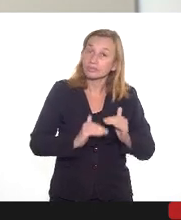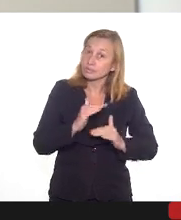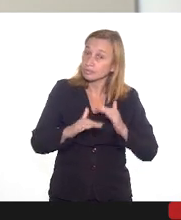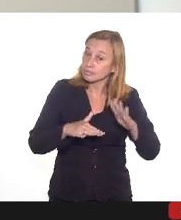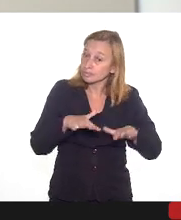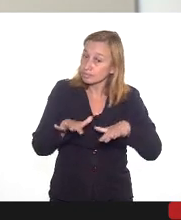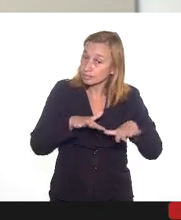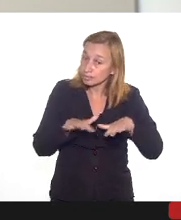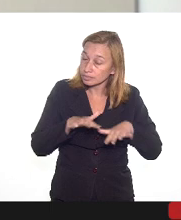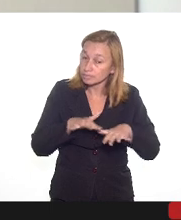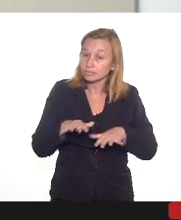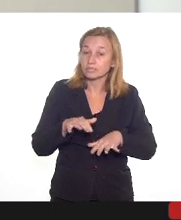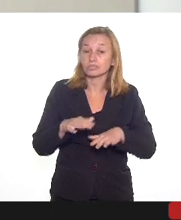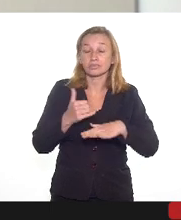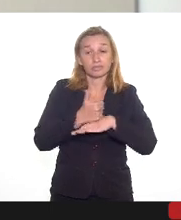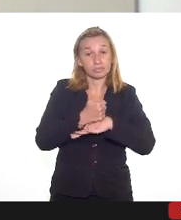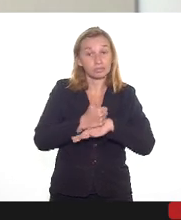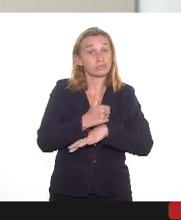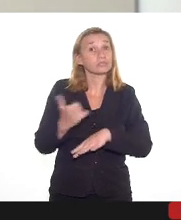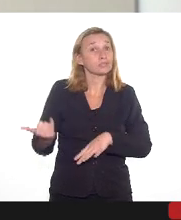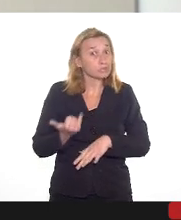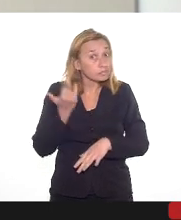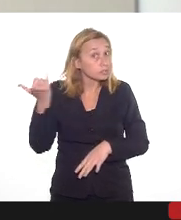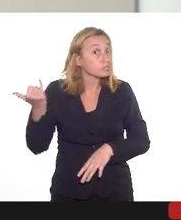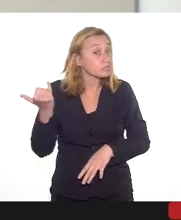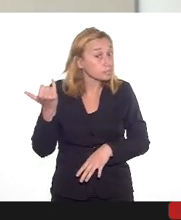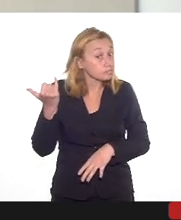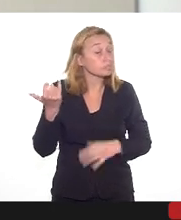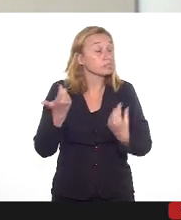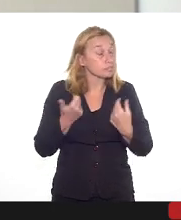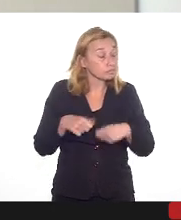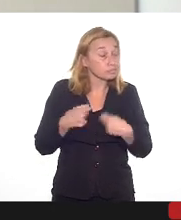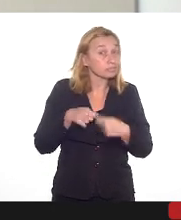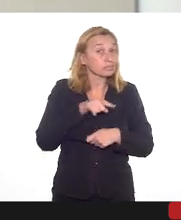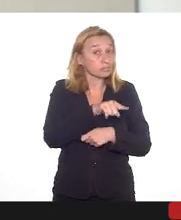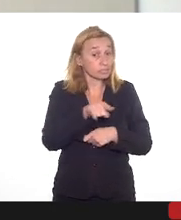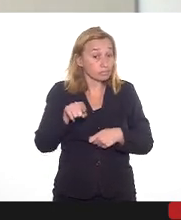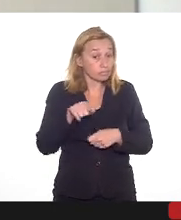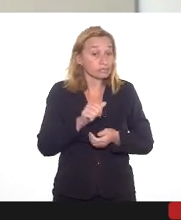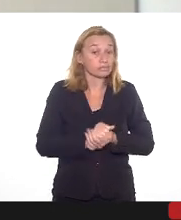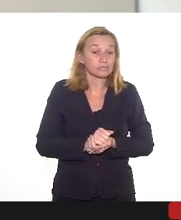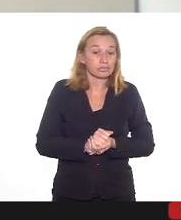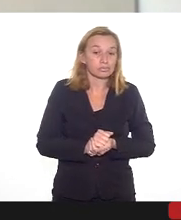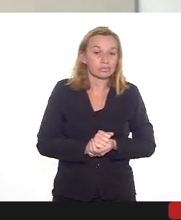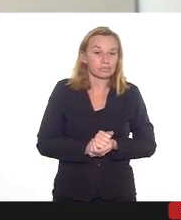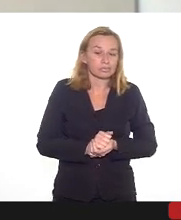são profissionais importantes, a gente precisa que eles sejam